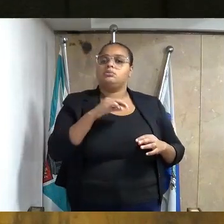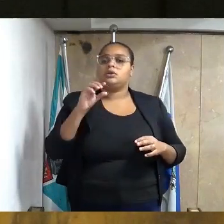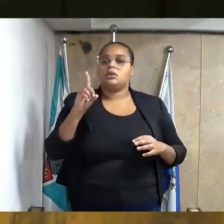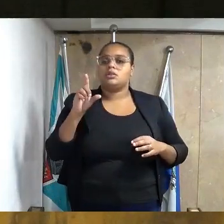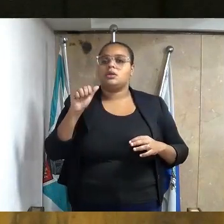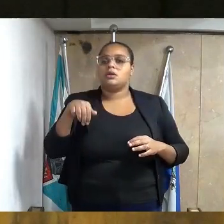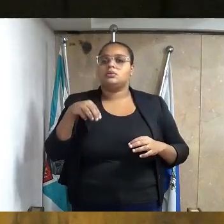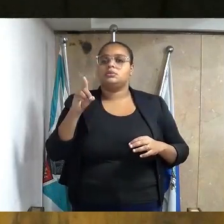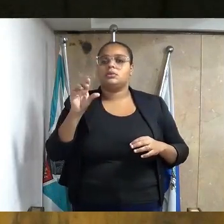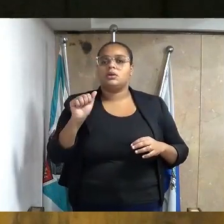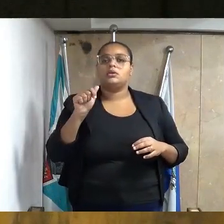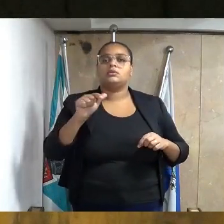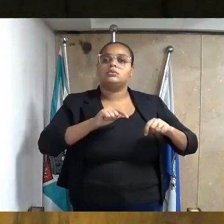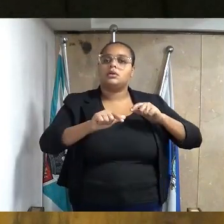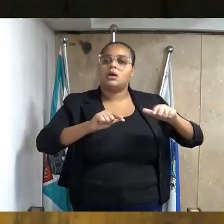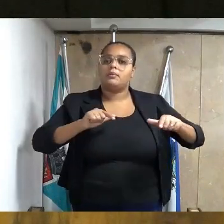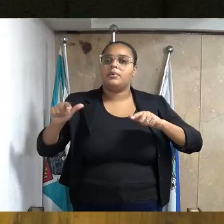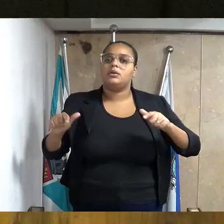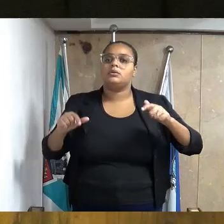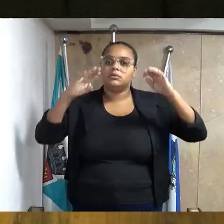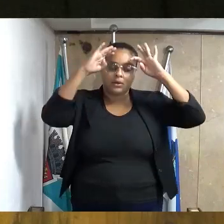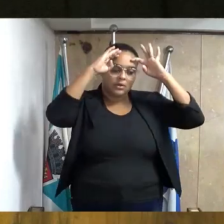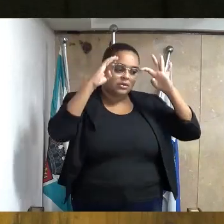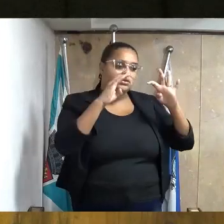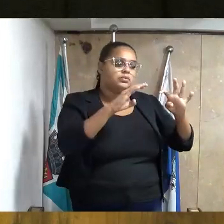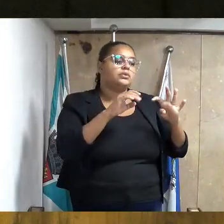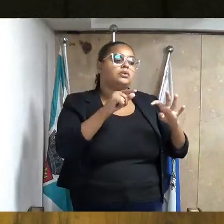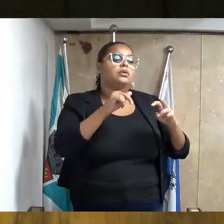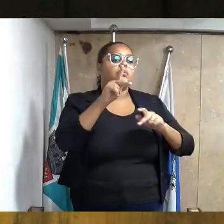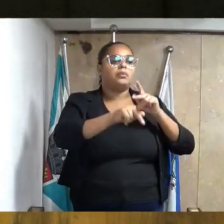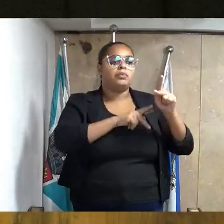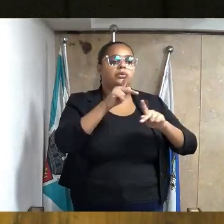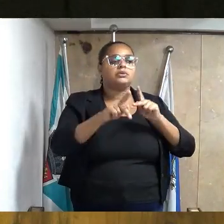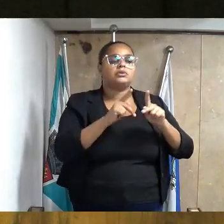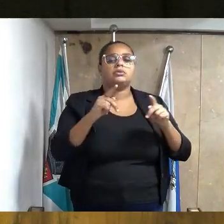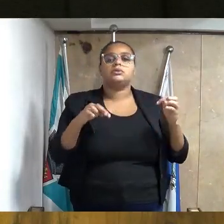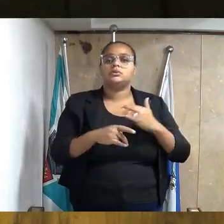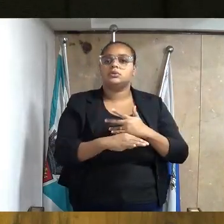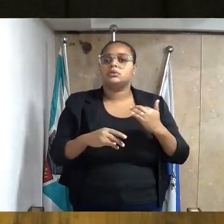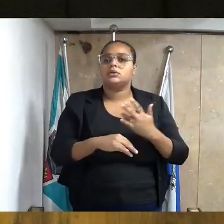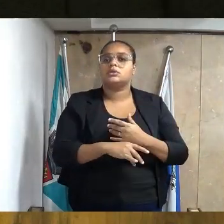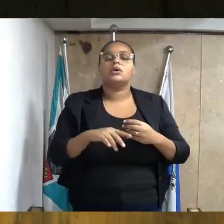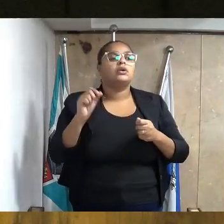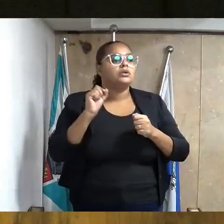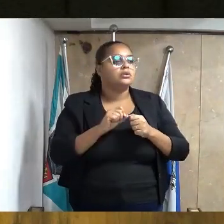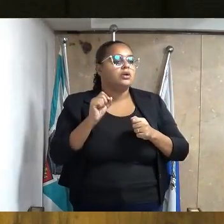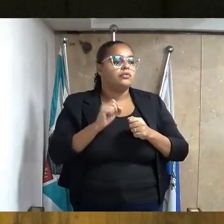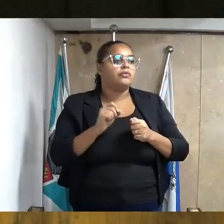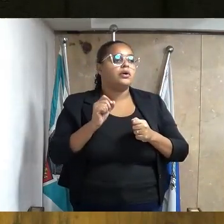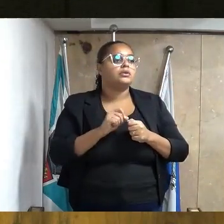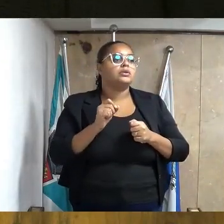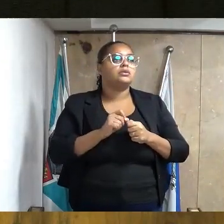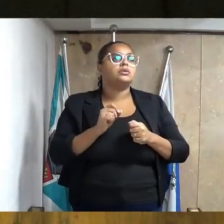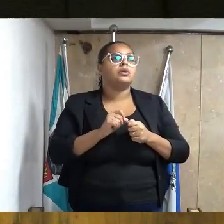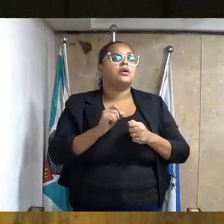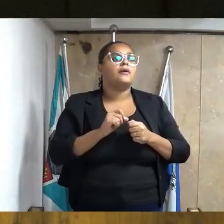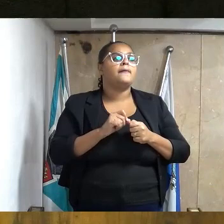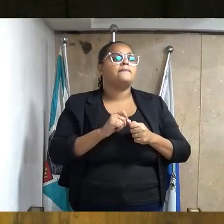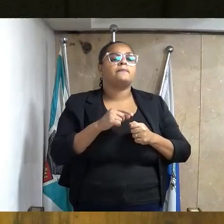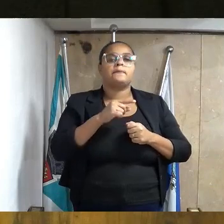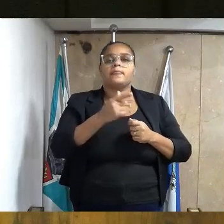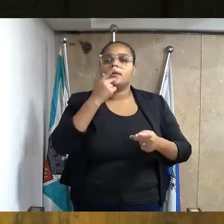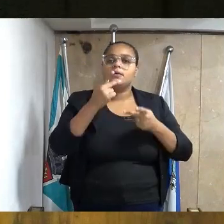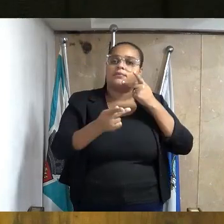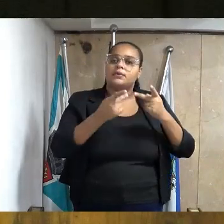Detran trabalhem respeitando a população da cidade. Não façam como aquele cidadão que